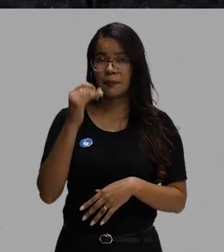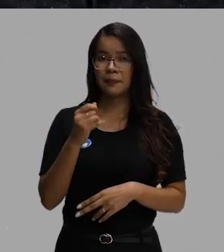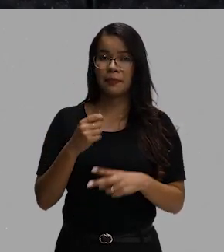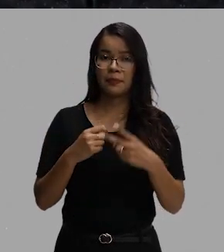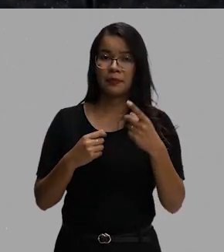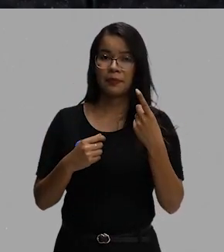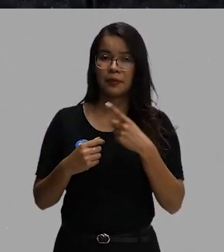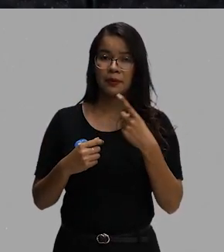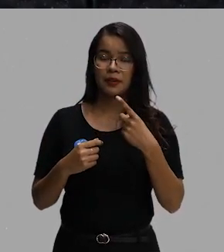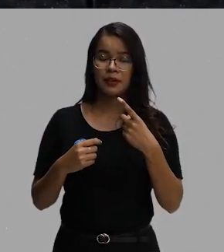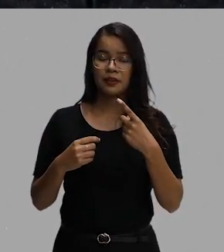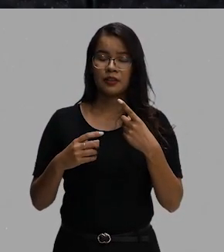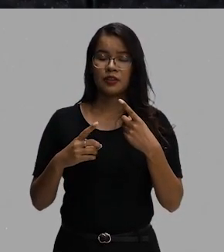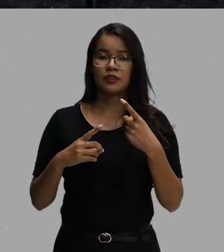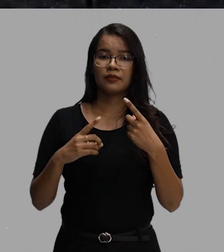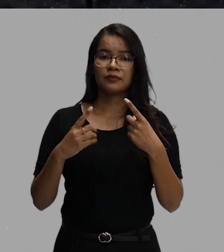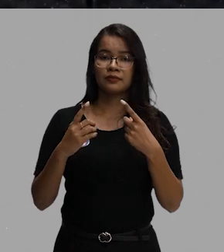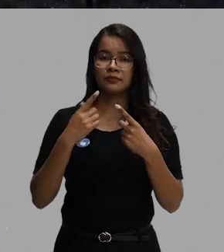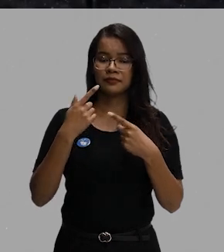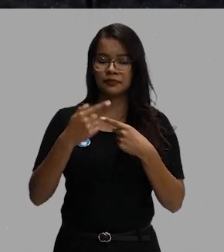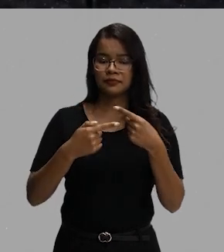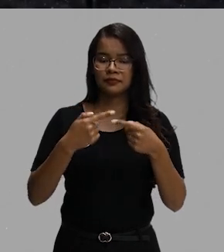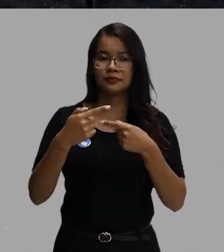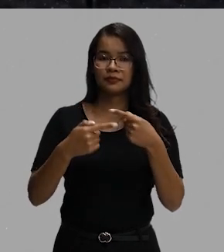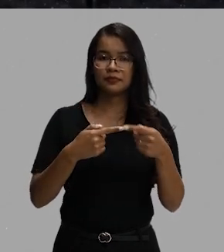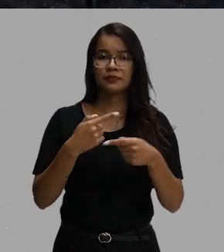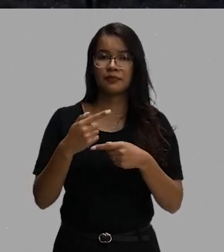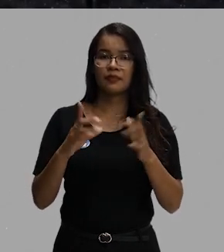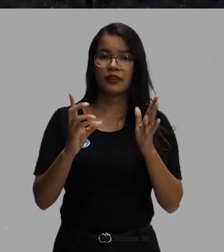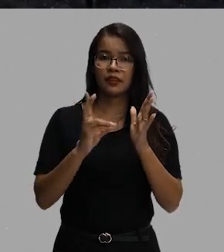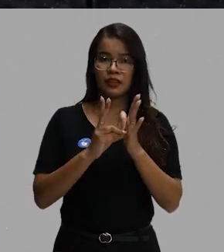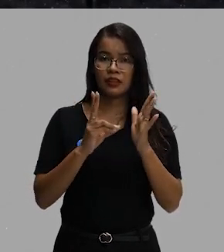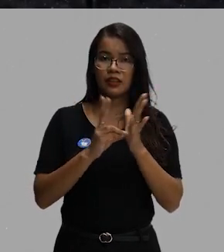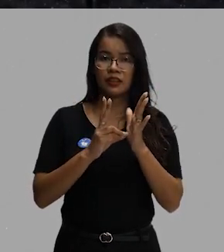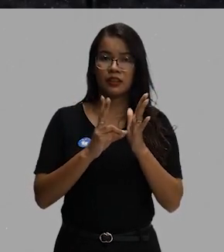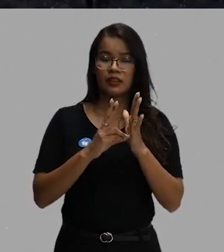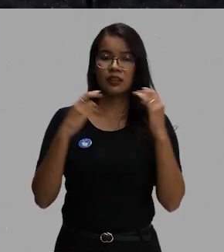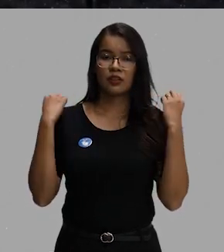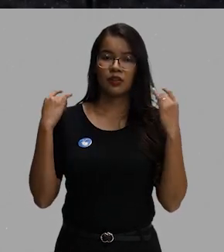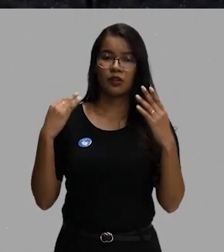geração indianista, nacionalista. Segunda geração, mal do século,